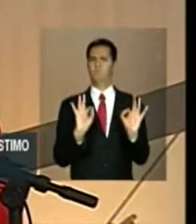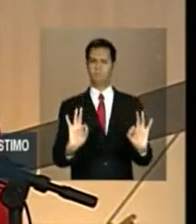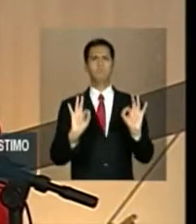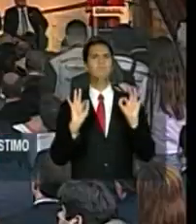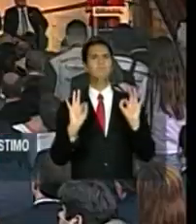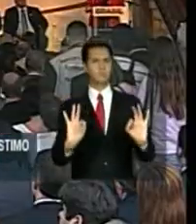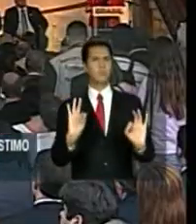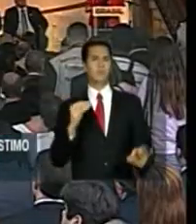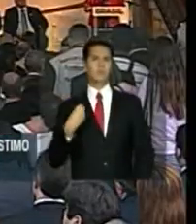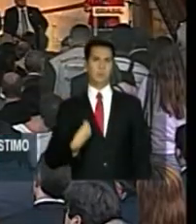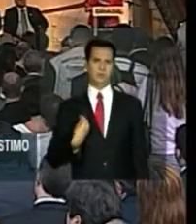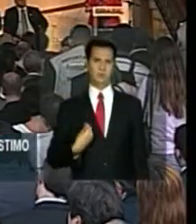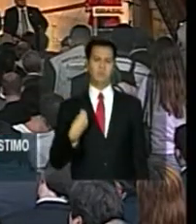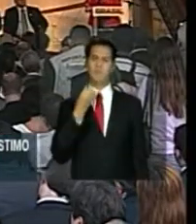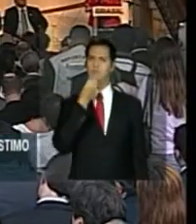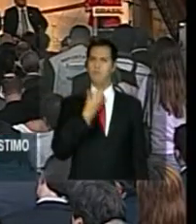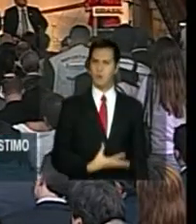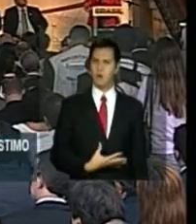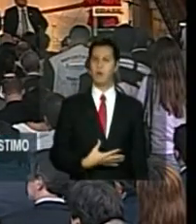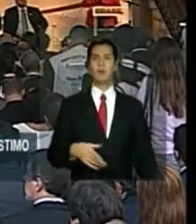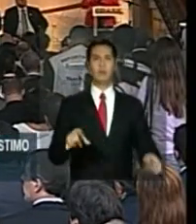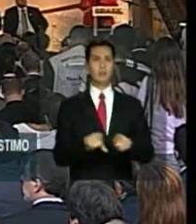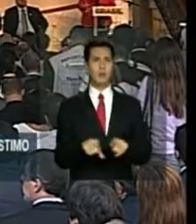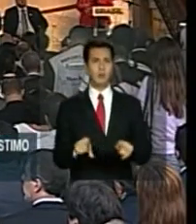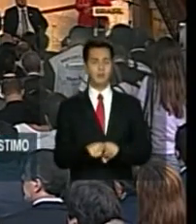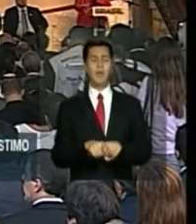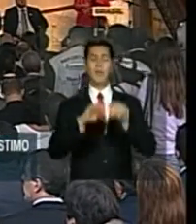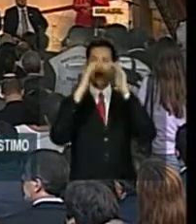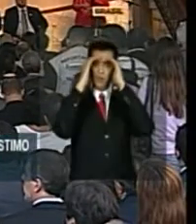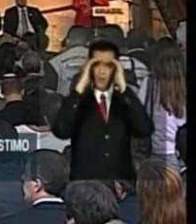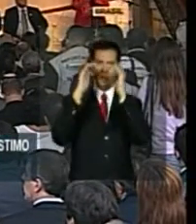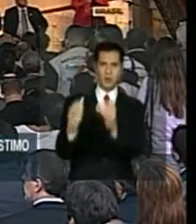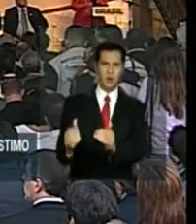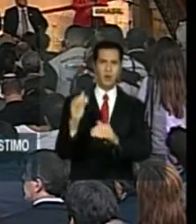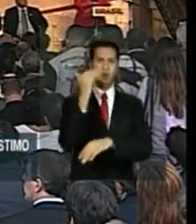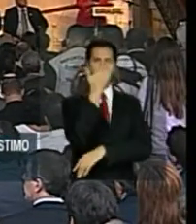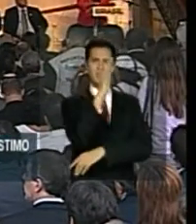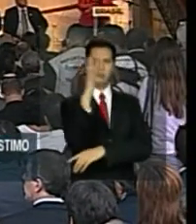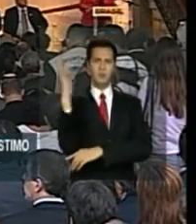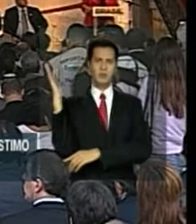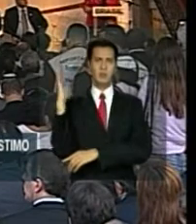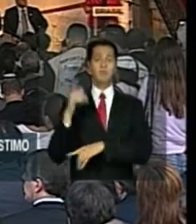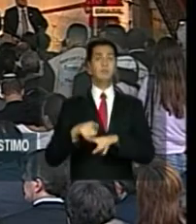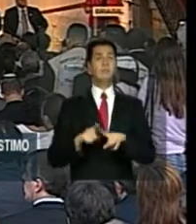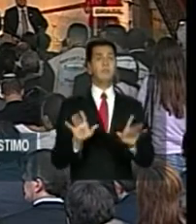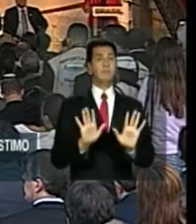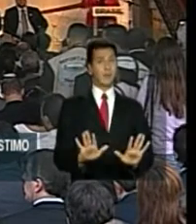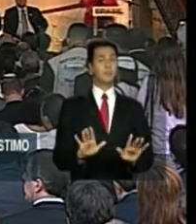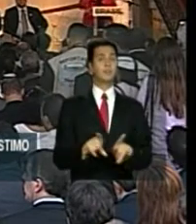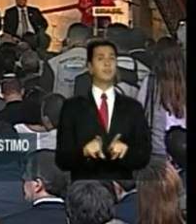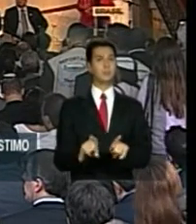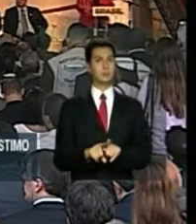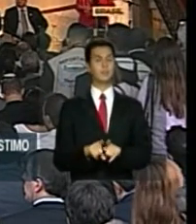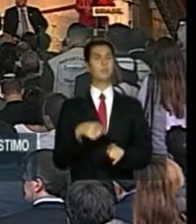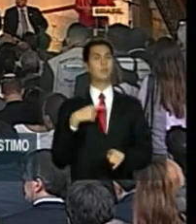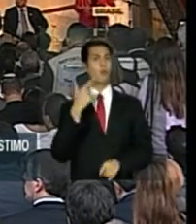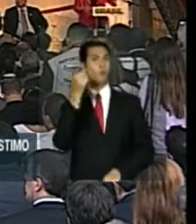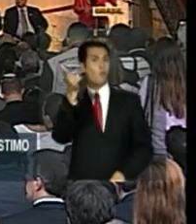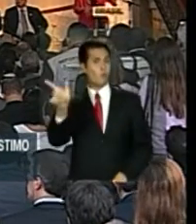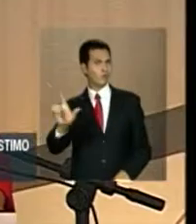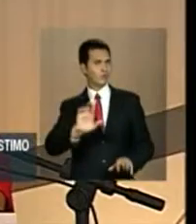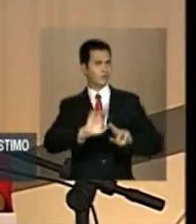qualidade de vida e, ao mesmo tempo, um padrão de respeito ao meio ambiente. Mas eu queria destacar também um outro